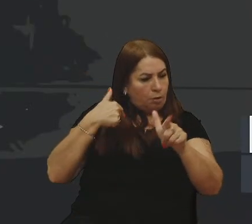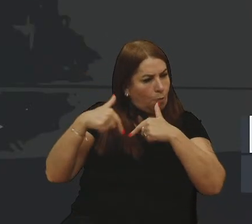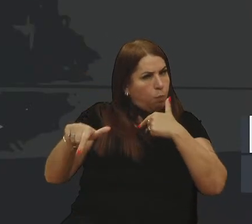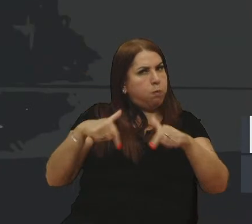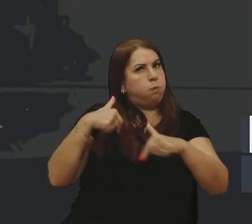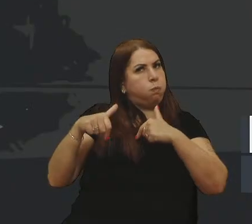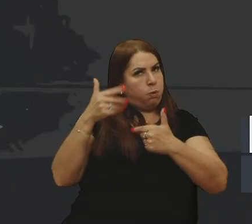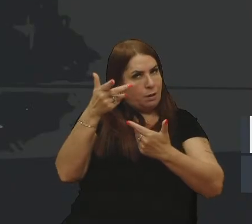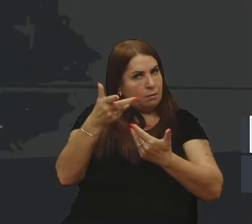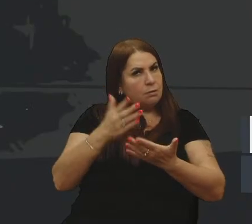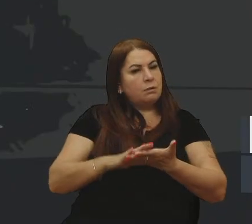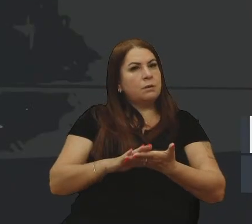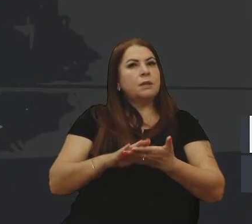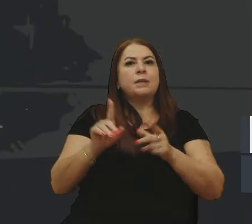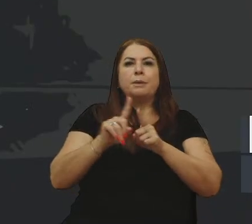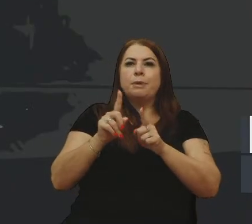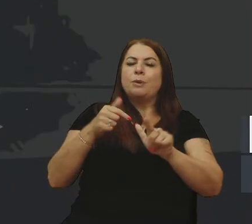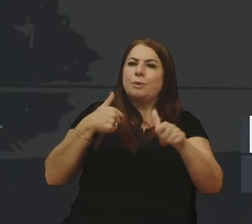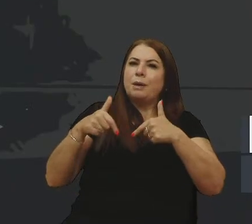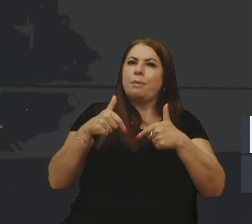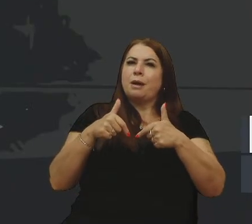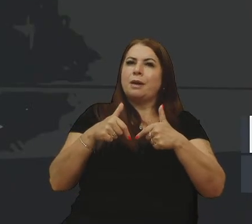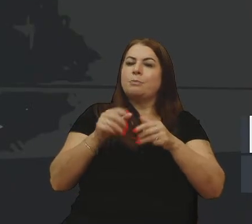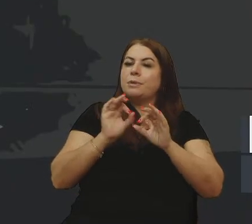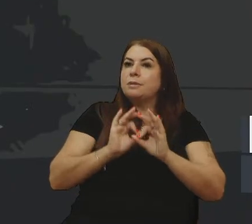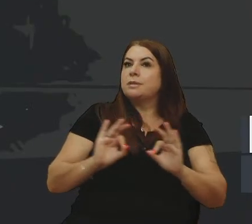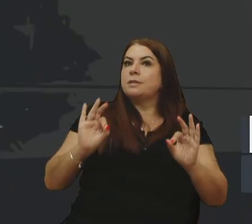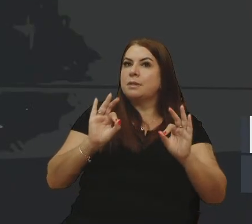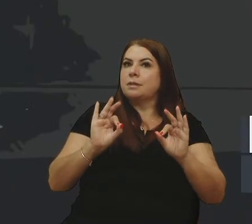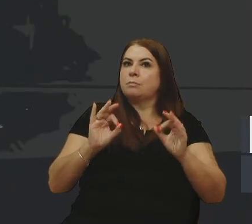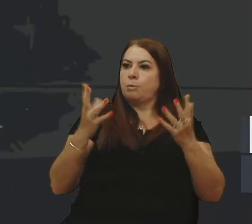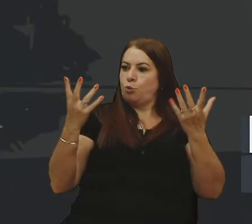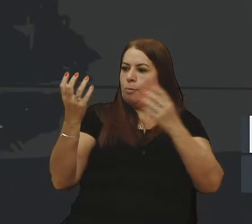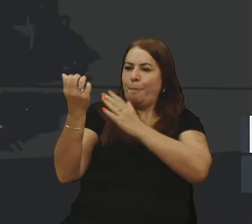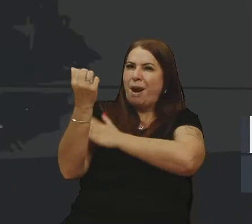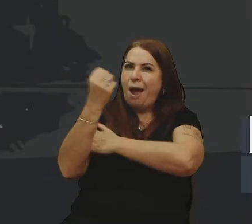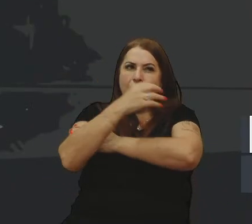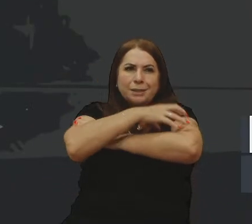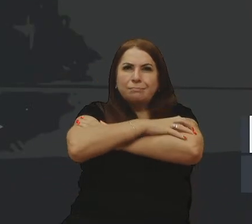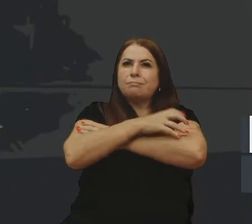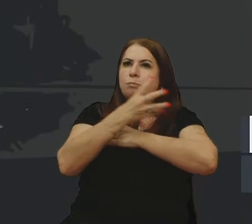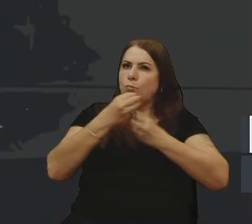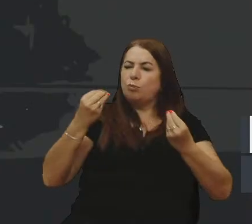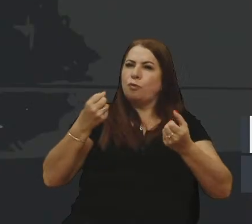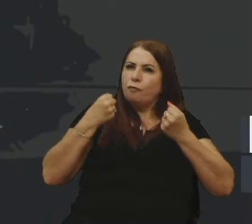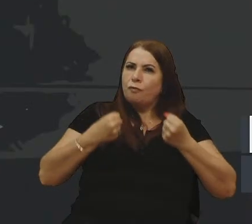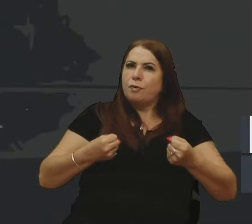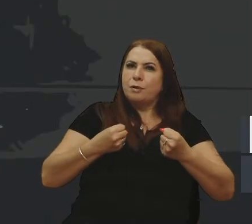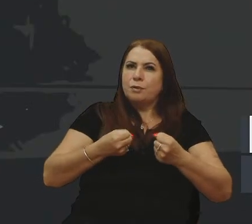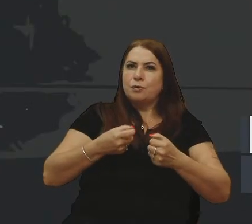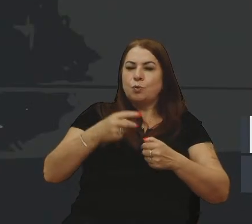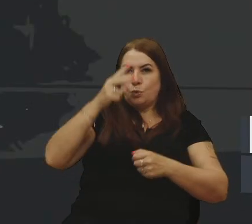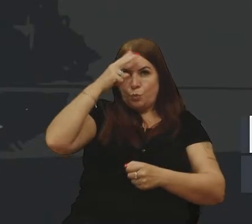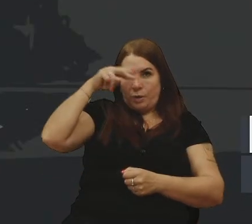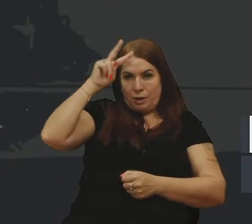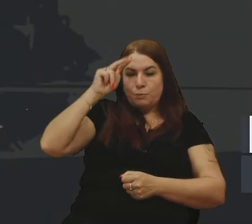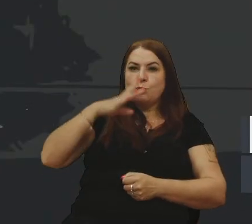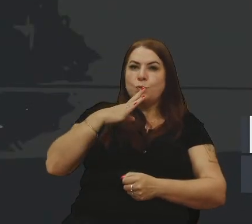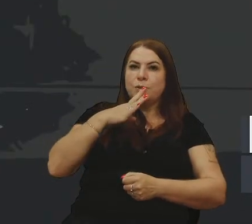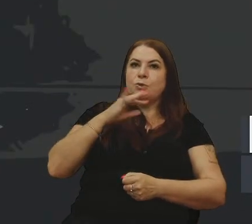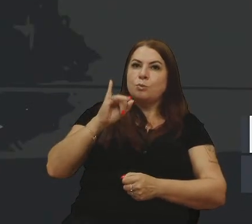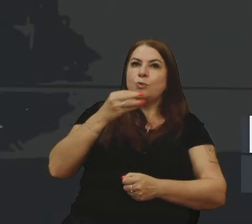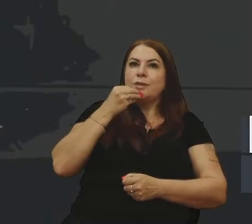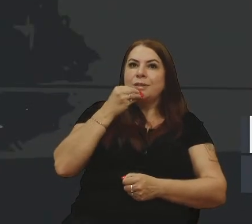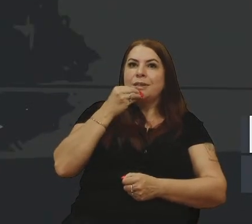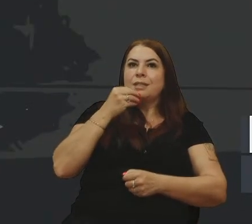trabalho. Apesar de ser trabalhos muito simples e muitos braçais, né? Muitos deles foram, na época que o Edson me conheceu, eu já tinha a oportunidade de